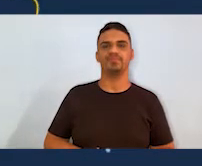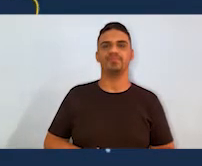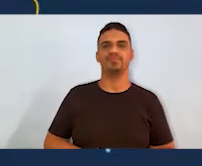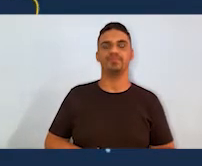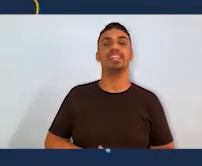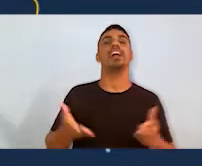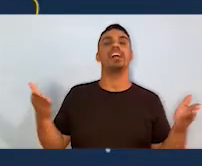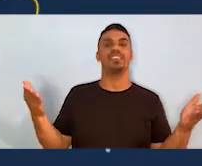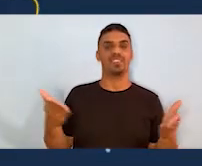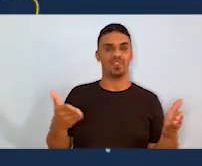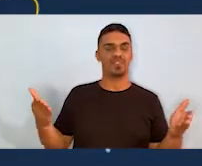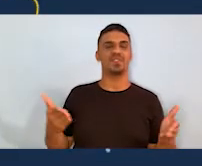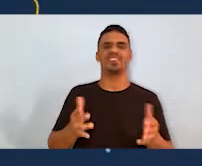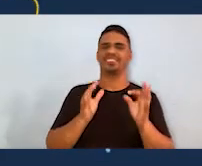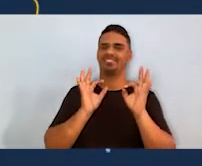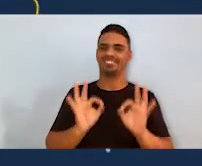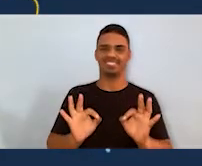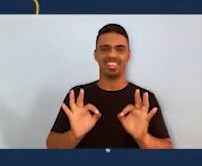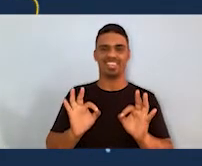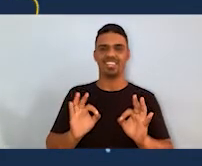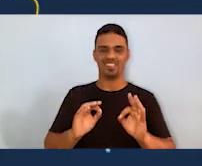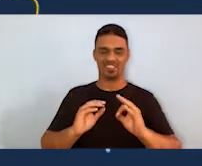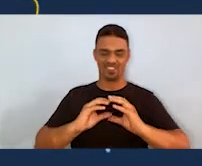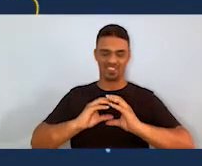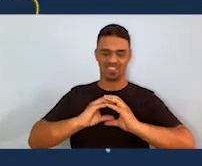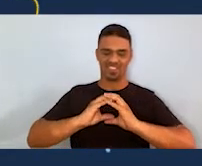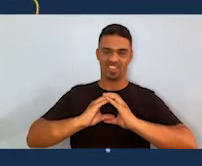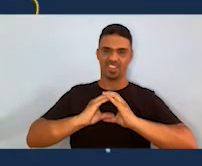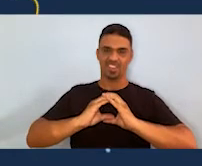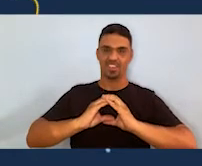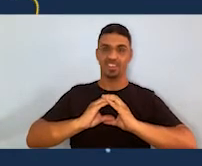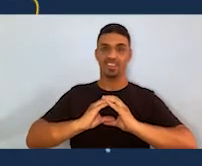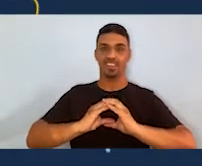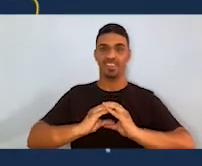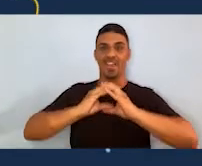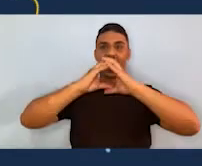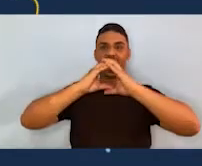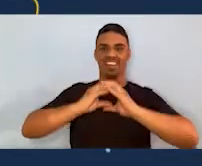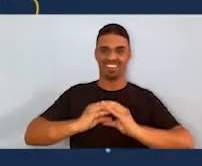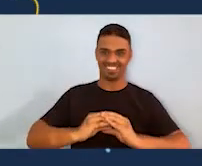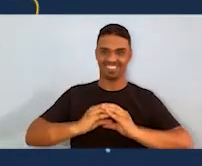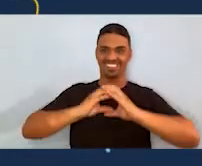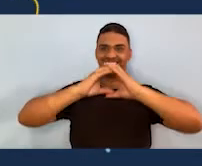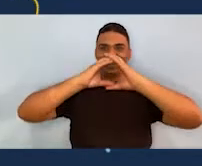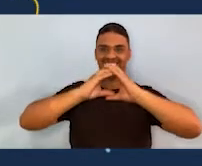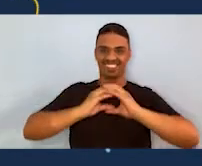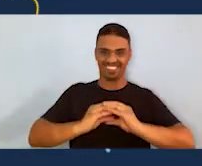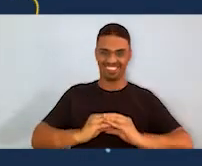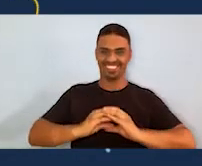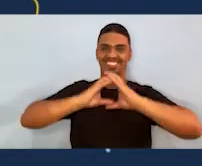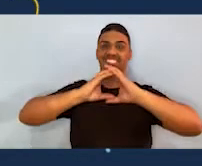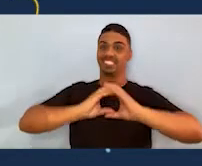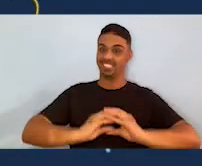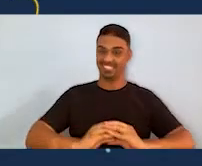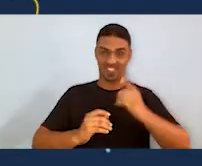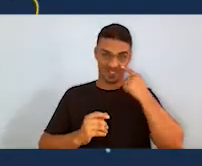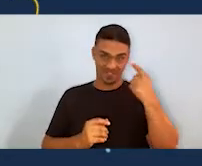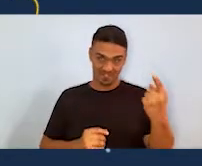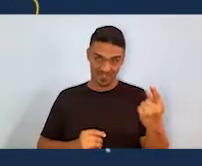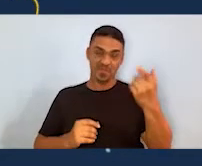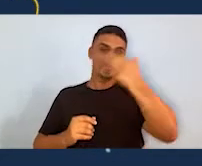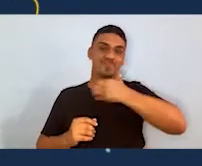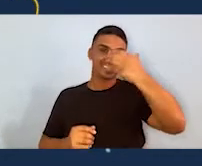Isso, agora tá retinha minha maçã, agora tá pulando retinho. Então, ó, vocês vão perceber que a maçãzinha já tá pulando. E agora eu